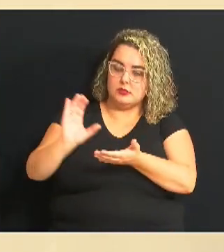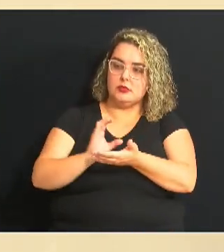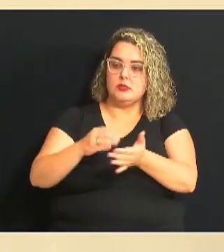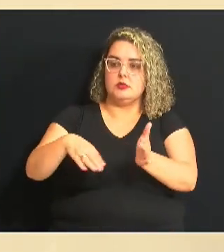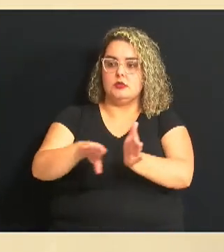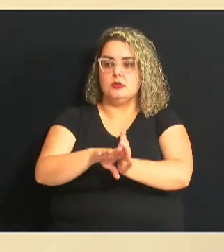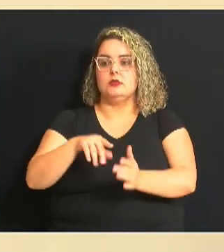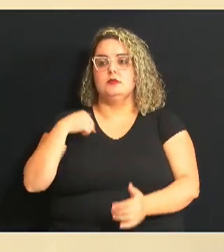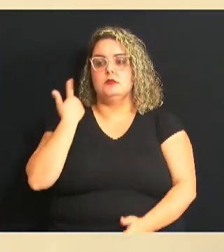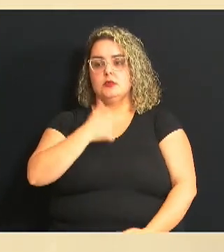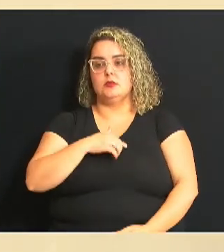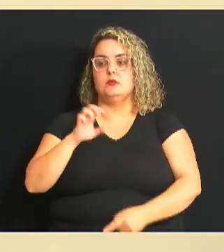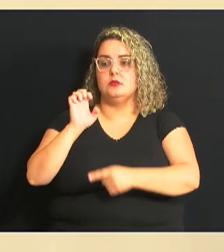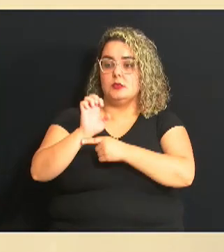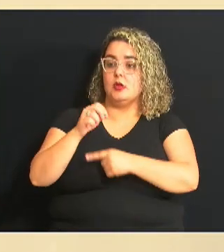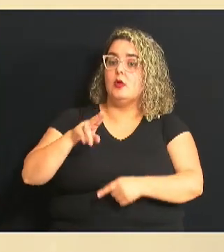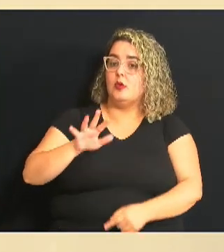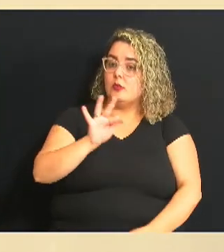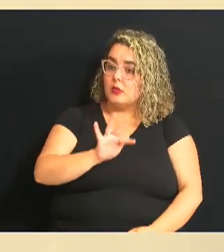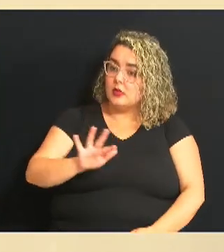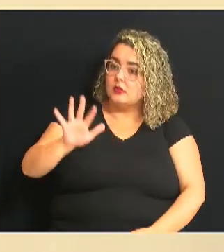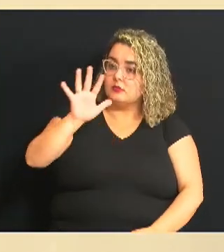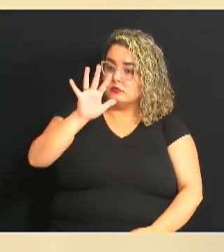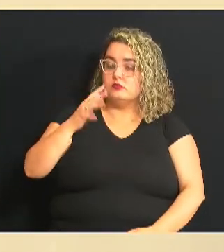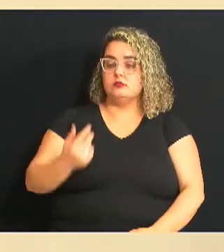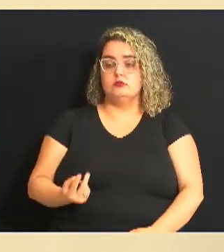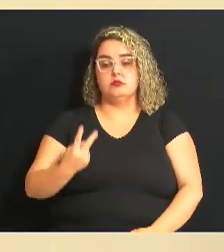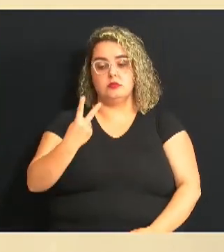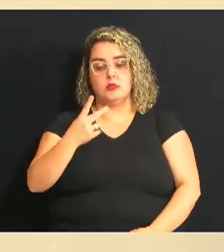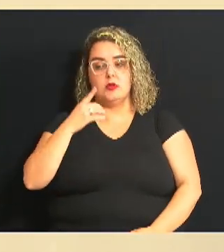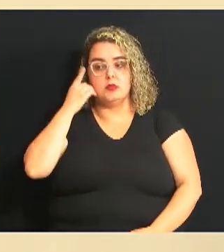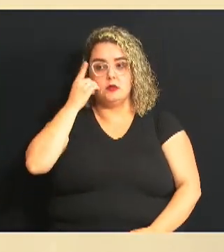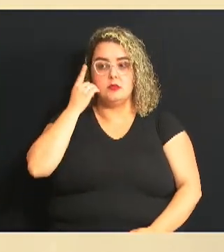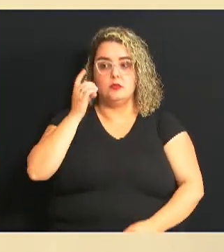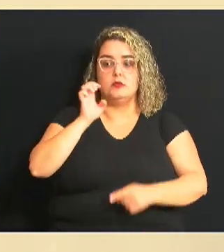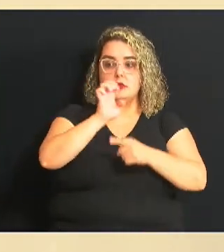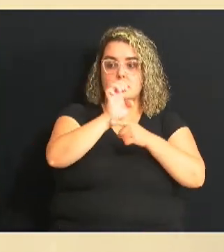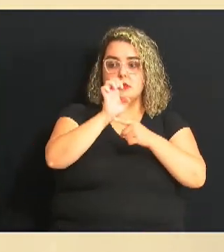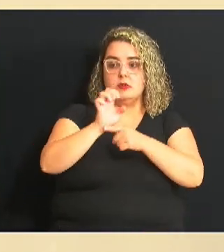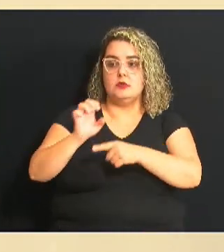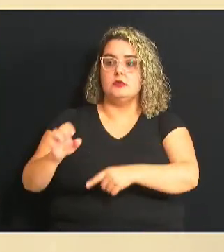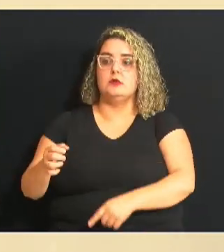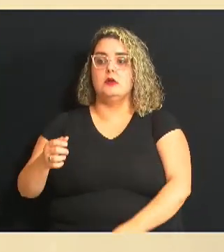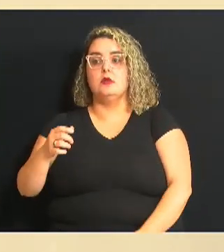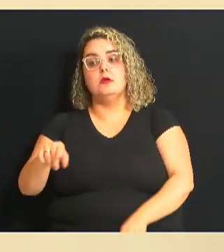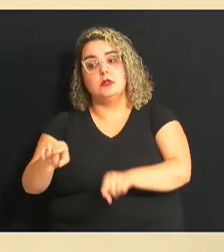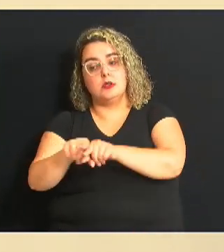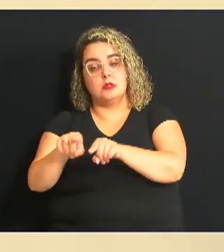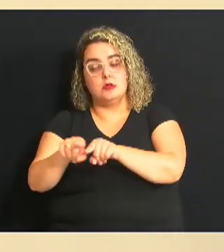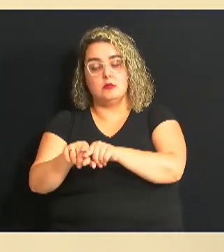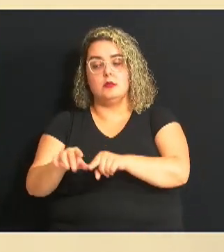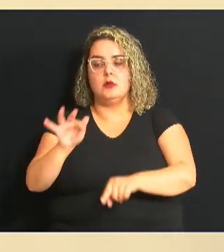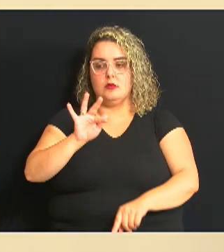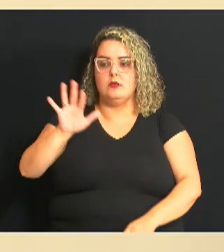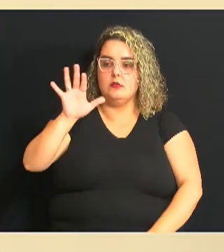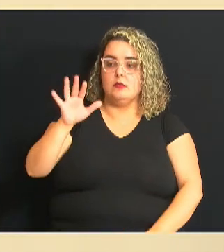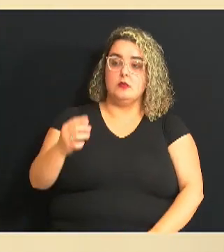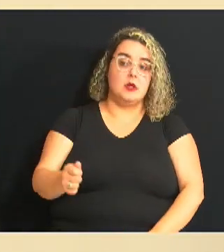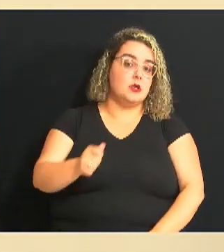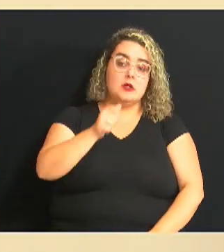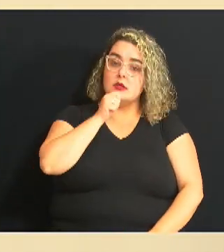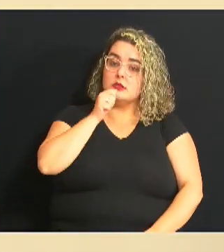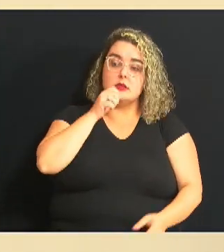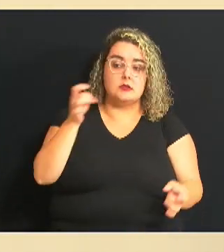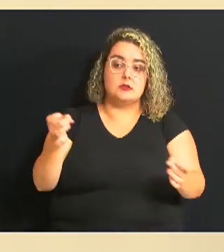pelo Estado ou pela Federação. Então, 2 deputados, um estadual e um federal, que a gente conseguiu eleger. Mas a eleição não acabou. E nós tivemos